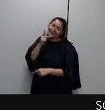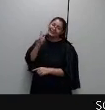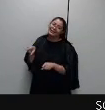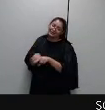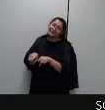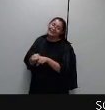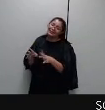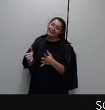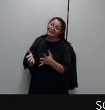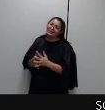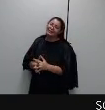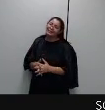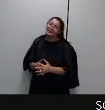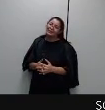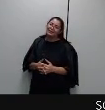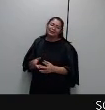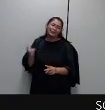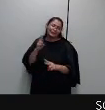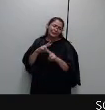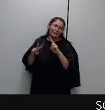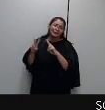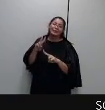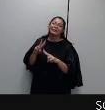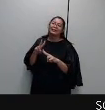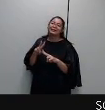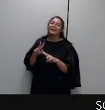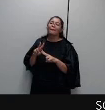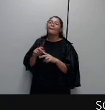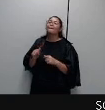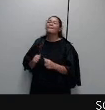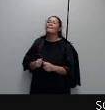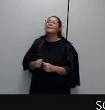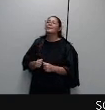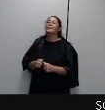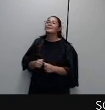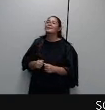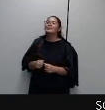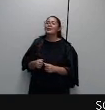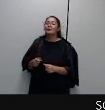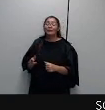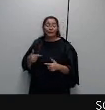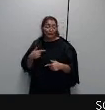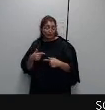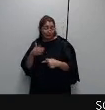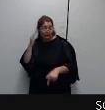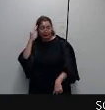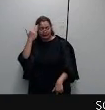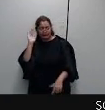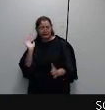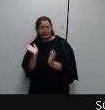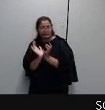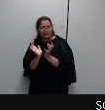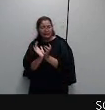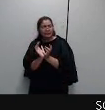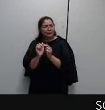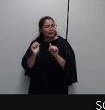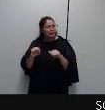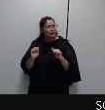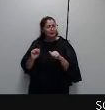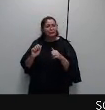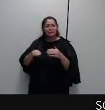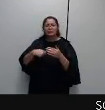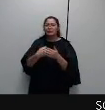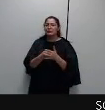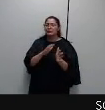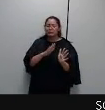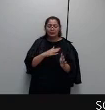verificou aqui ao fim e ao cabo foi com o tribunal entendeu que neste caso não se aplicava a súmula 435